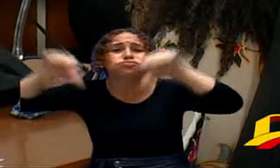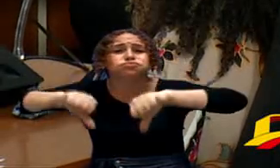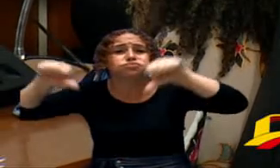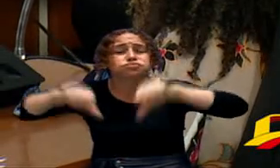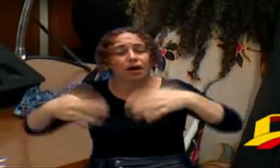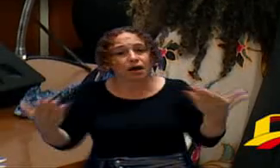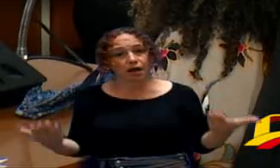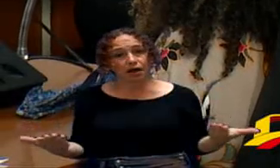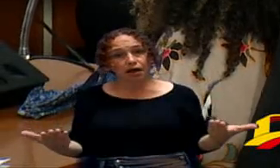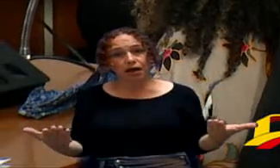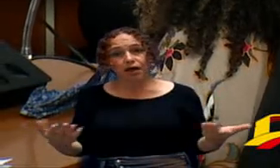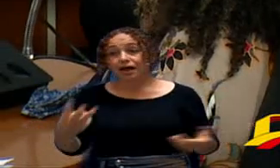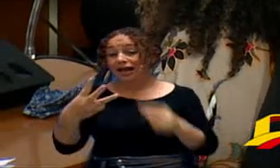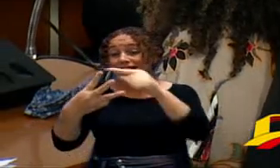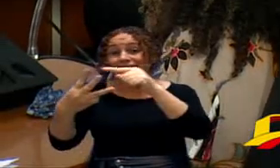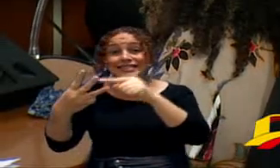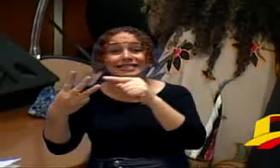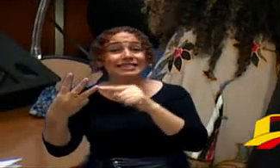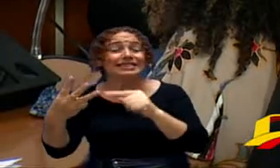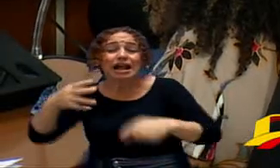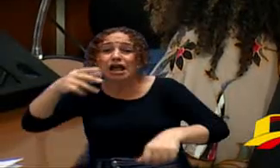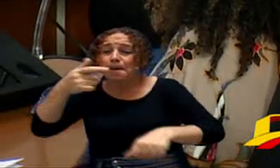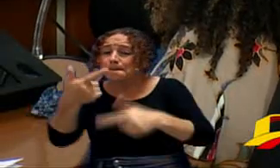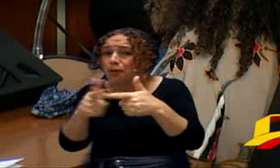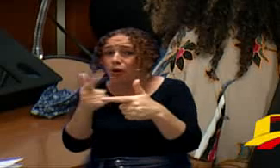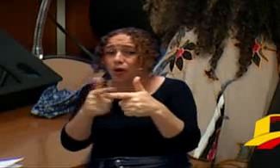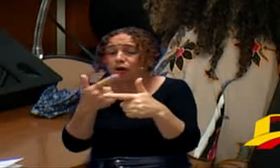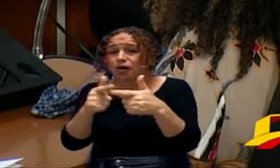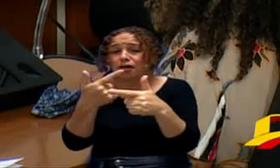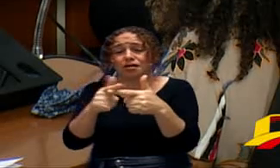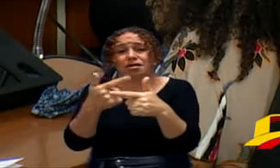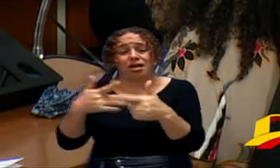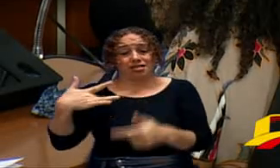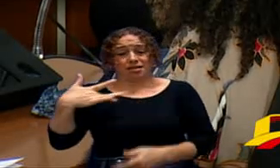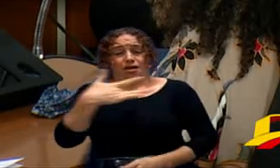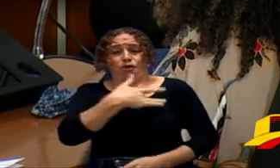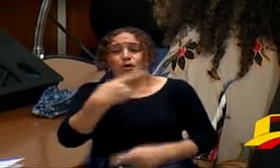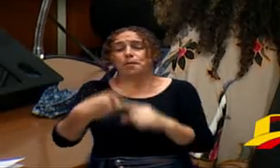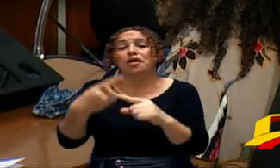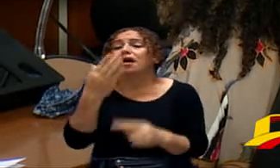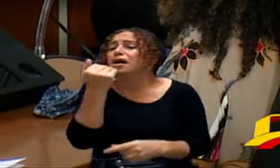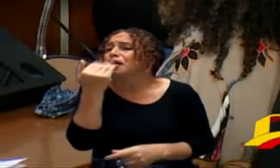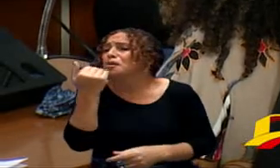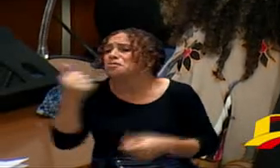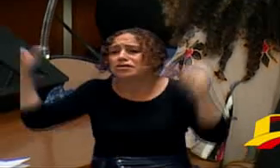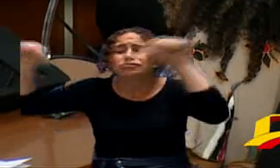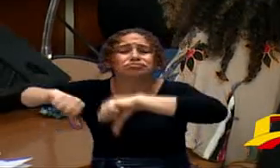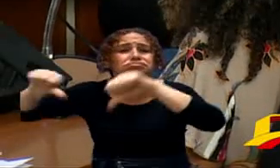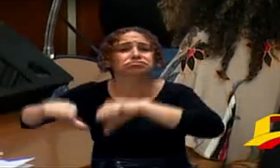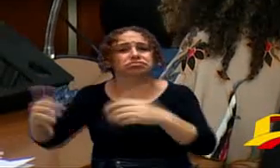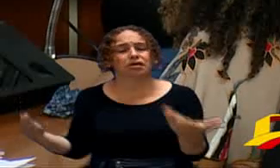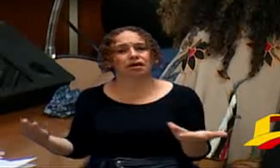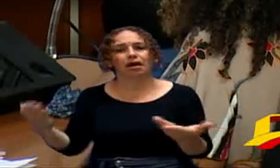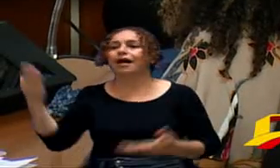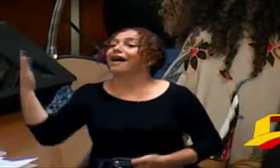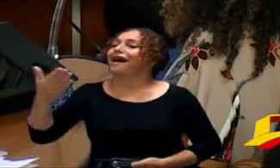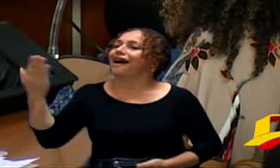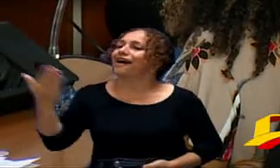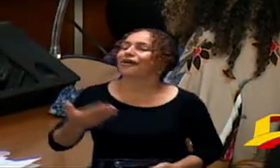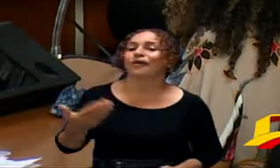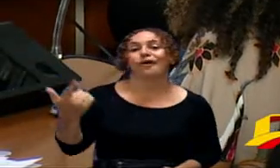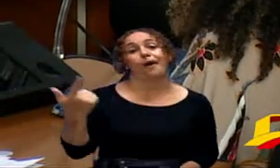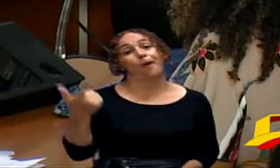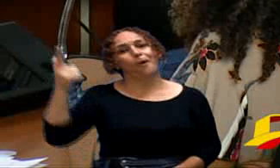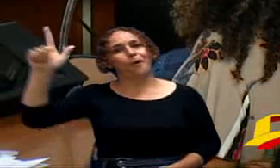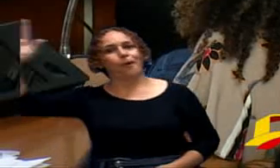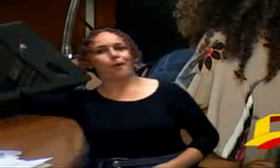Entendeu? São 3 cólicas, isso vocês não falam, devido à alimentação dele que não estava adequada. Agora sim, entrou um novo